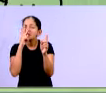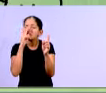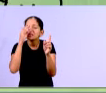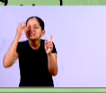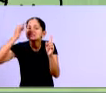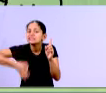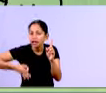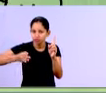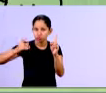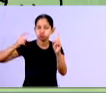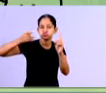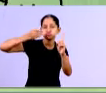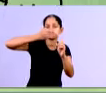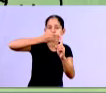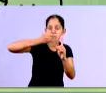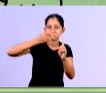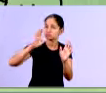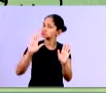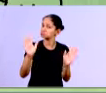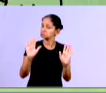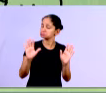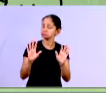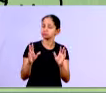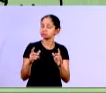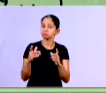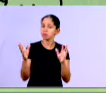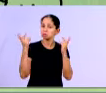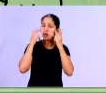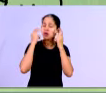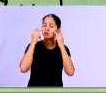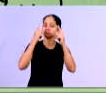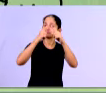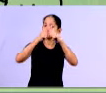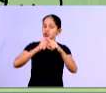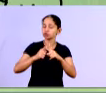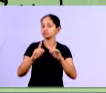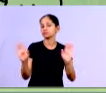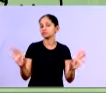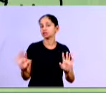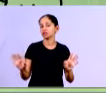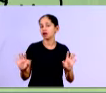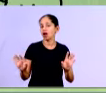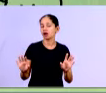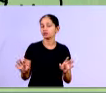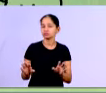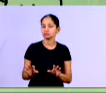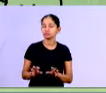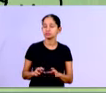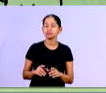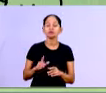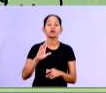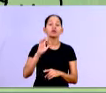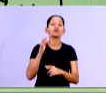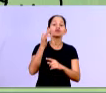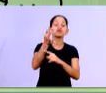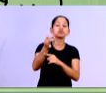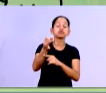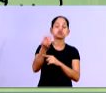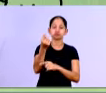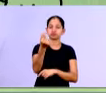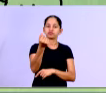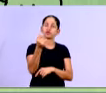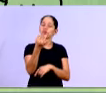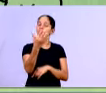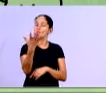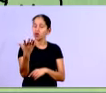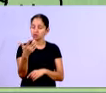vai chegar. Basta multiplicar isso. Ok? Então, o meu valor futuro valor vai ser de